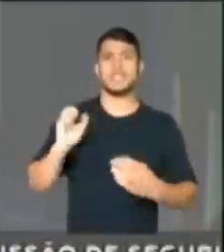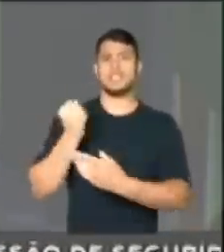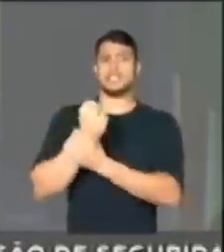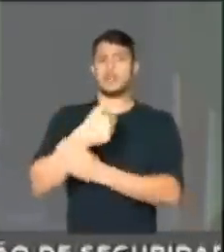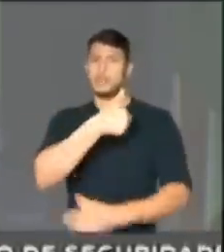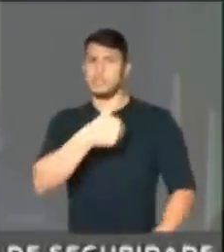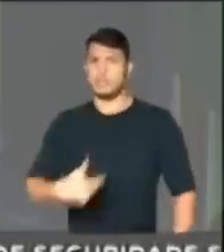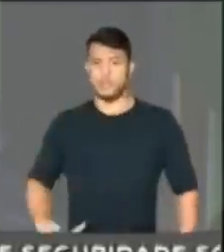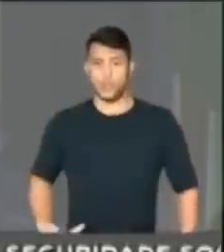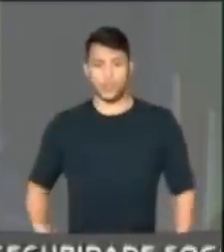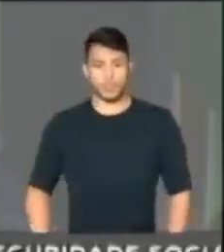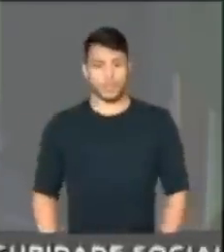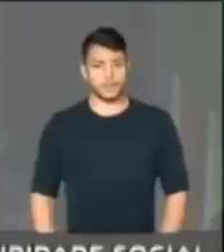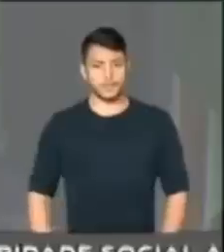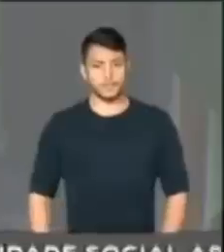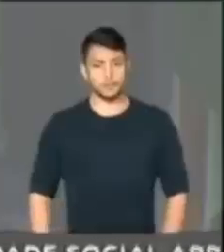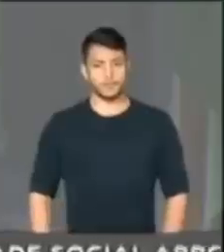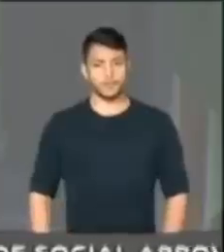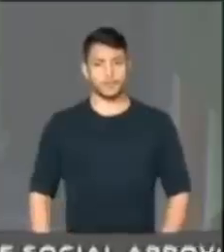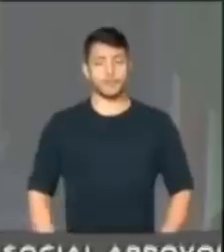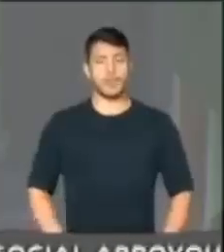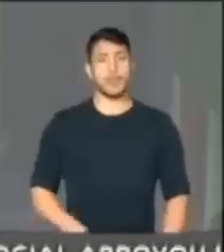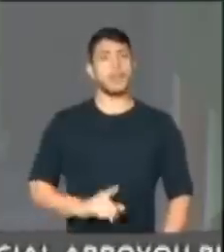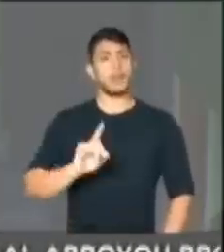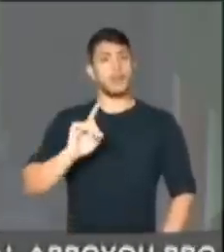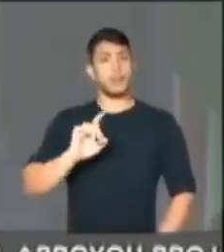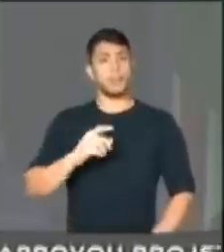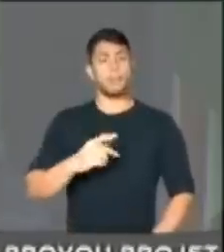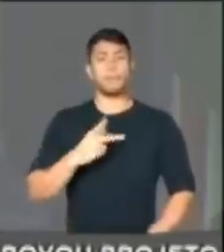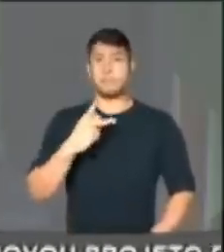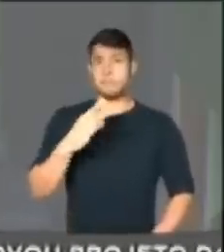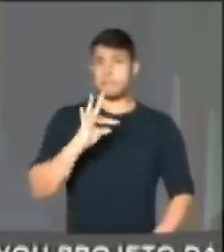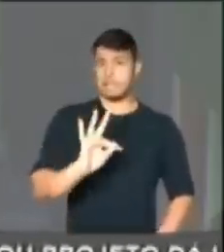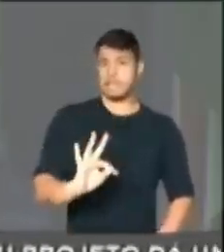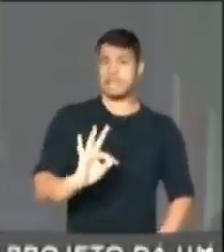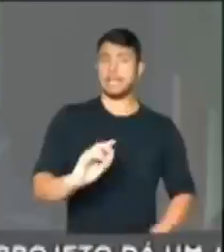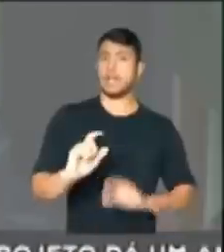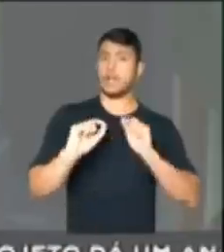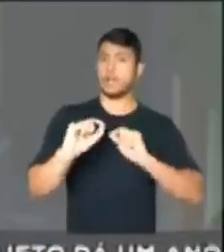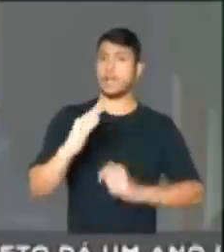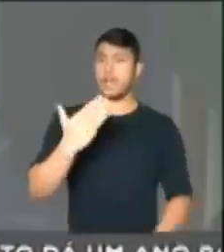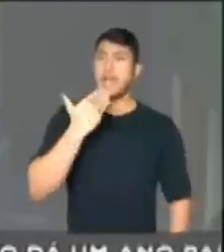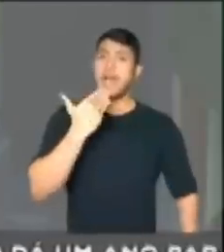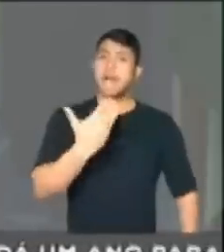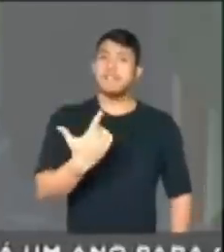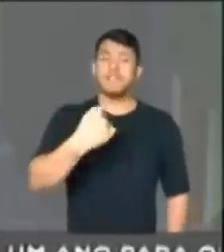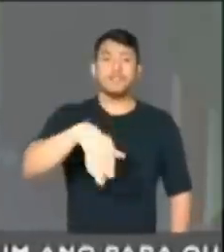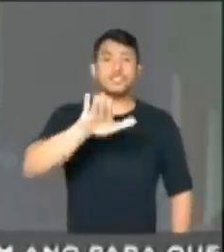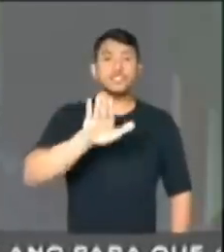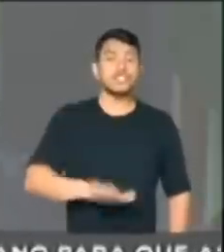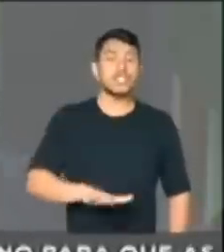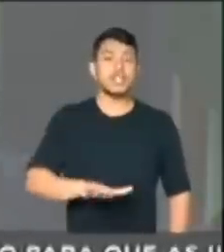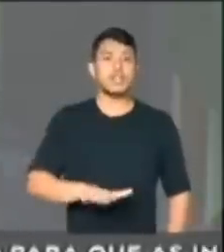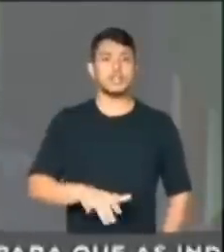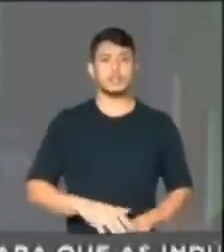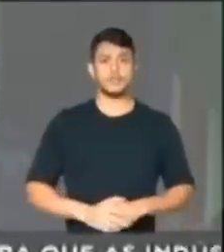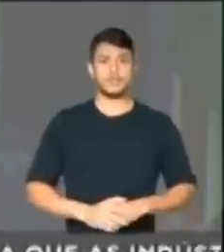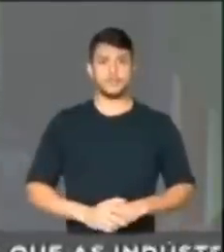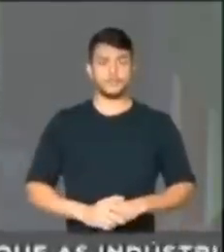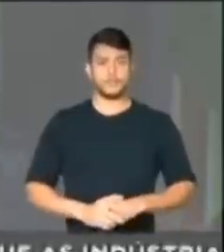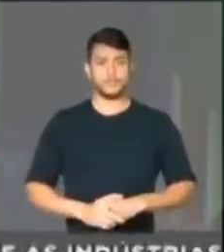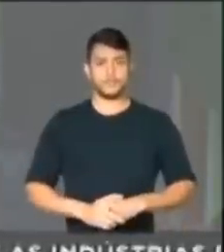segurança pública, está do lado, deputado Pedro Kizai, deputado Elvino Bolgás, deputado